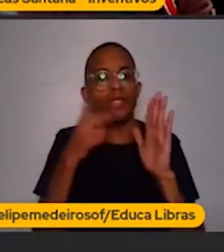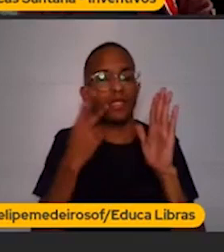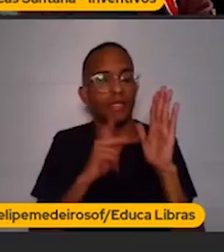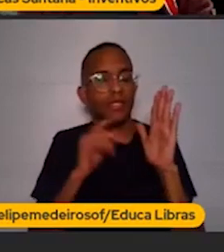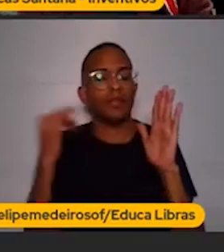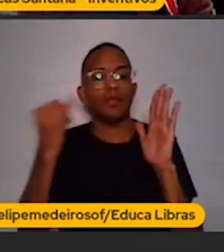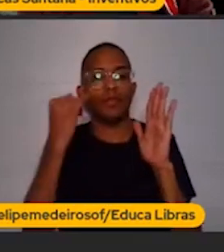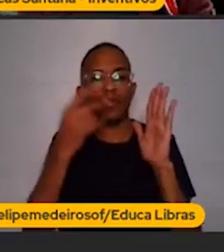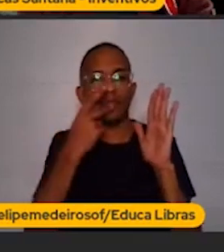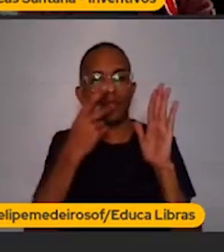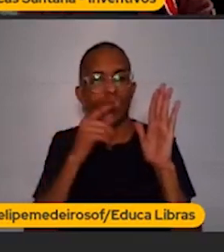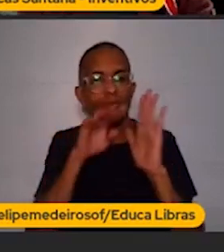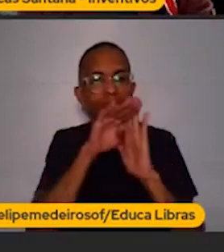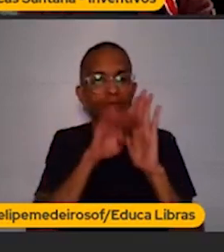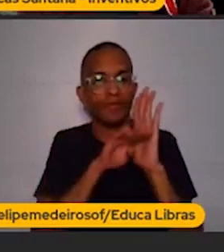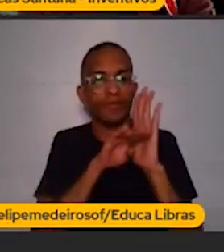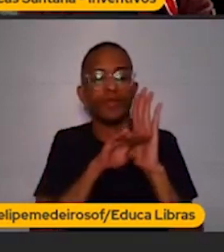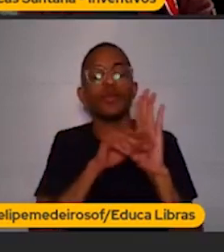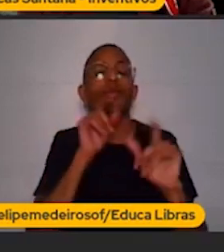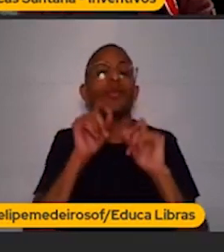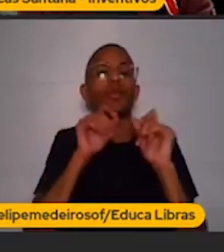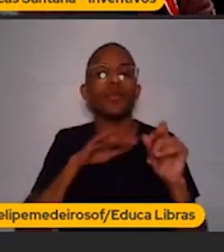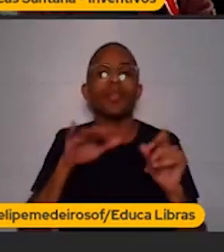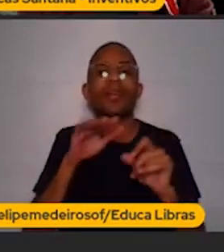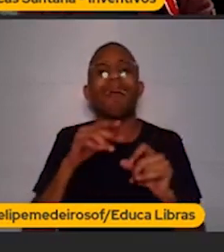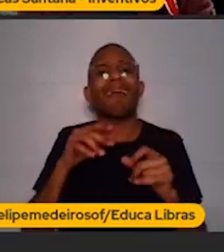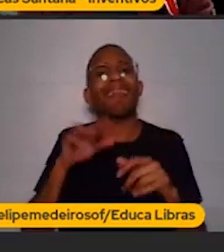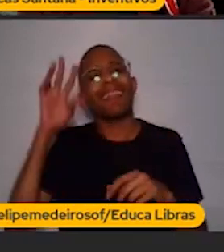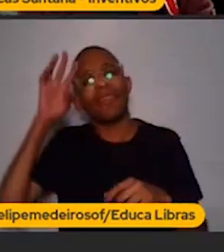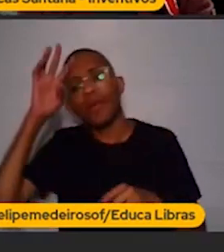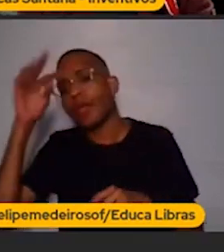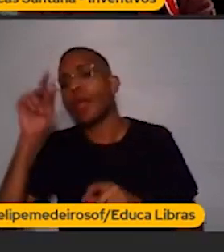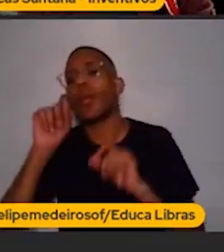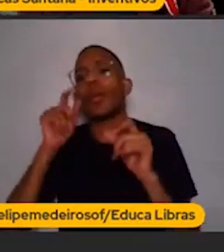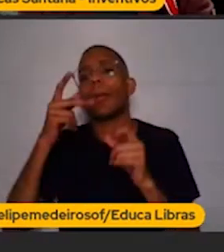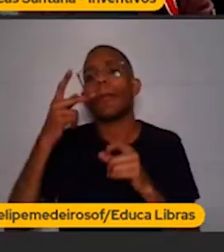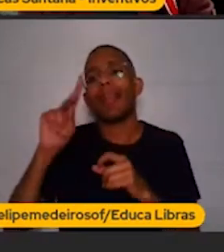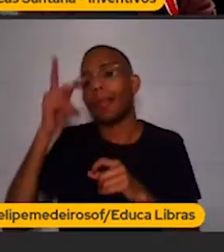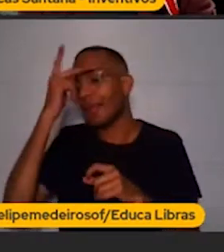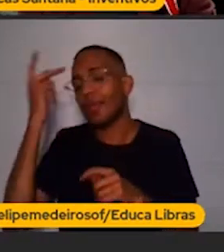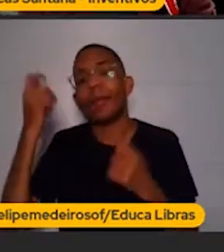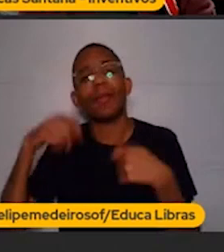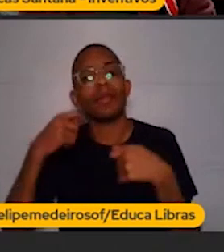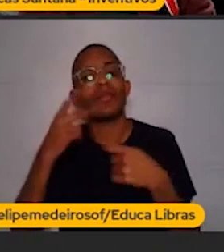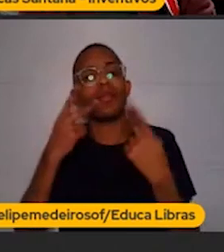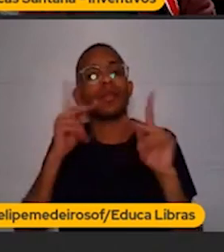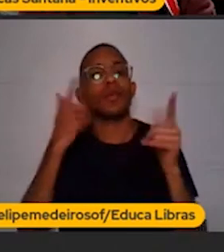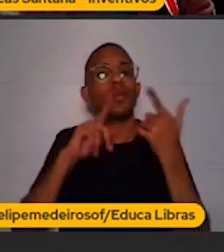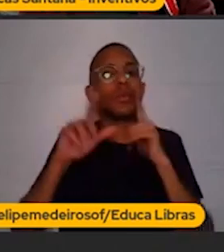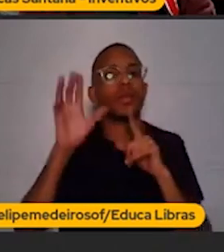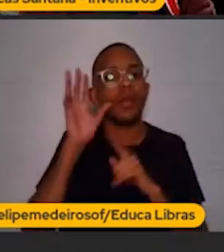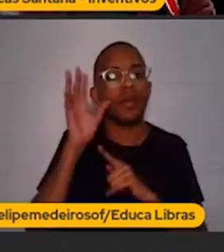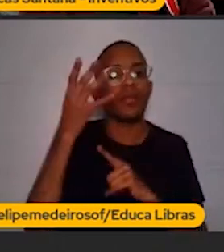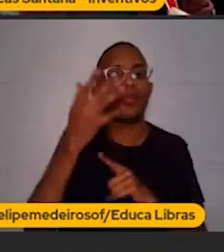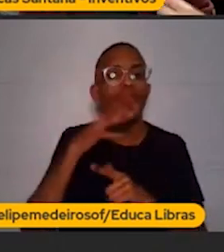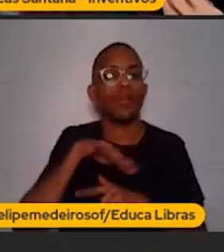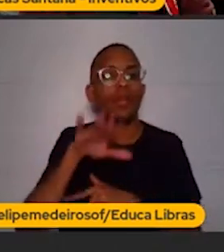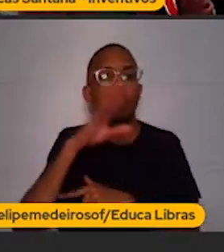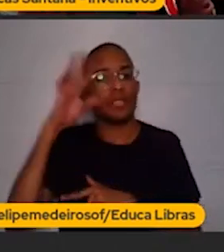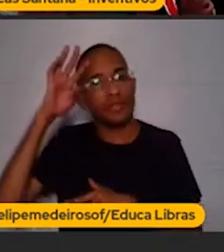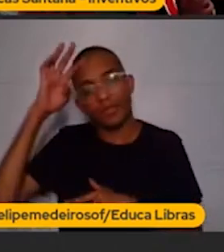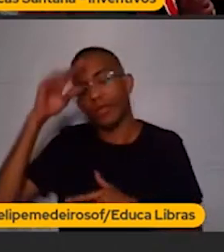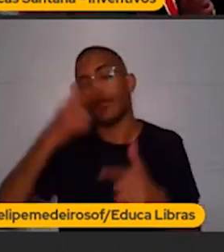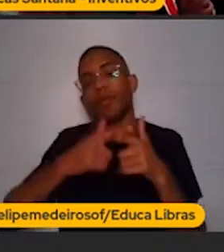sobre ela, que é sobre quais são as dores que essa pessoa tem para que você consiga resolver essas dores e quais